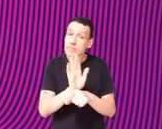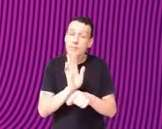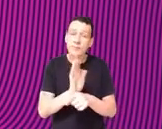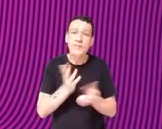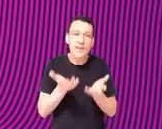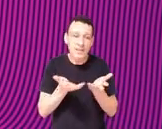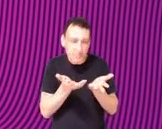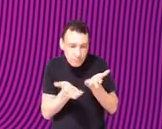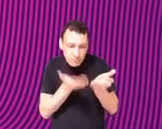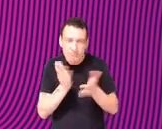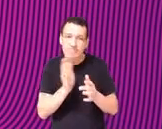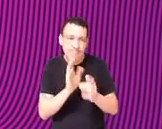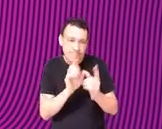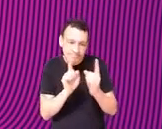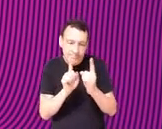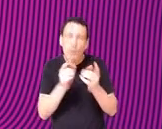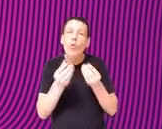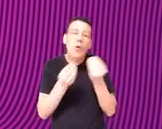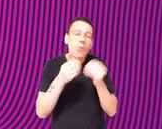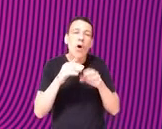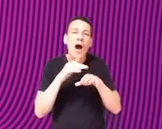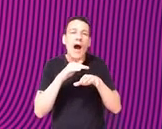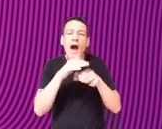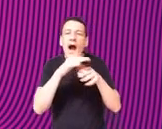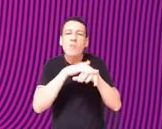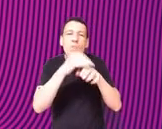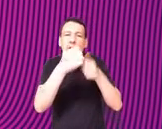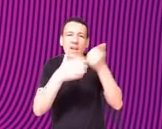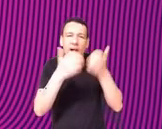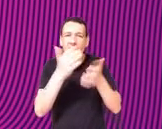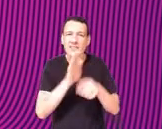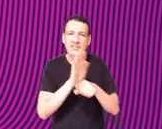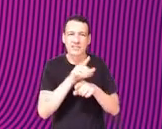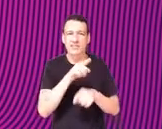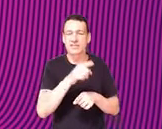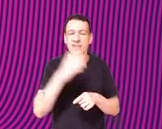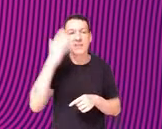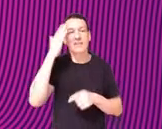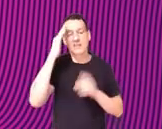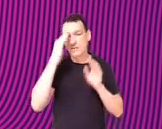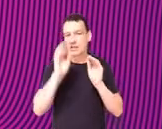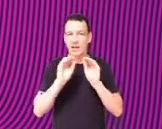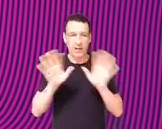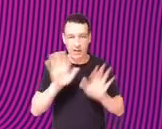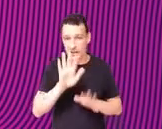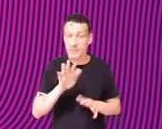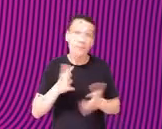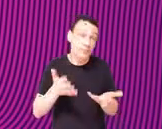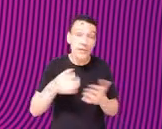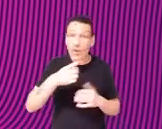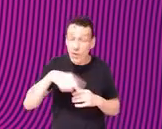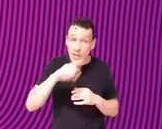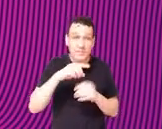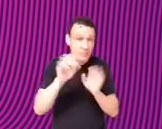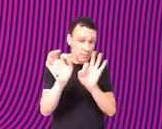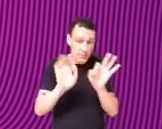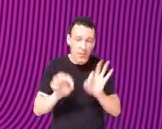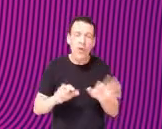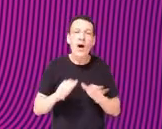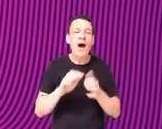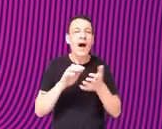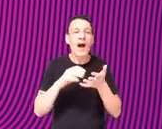E, nesse sentido, a Federação Mundial do Coração tem vindo a desenvolver um conjunto de atividades nas quais se enquadram os chamados